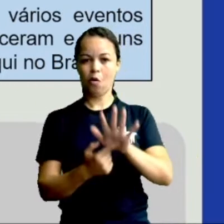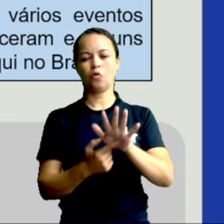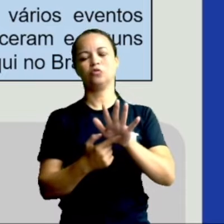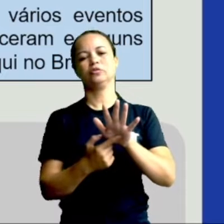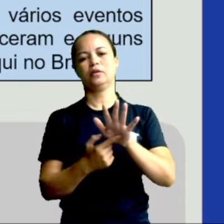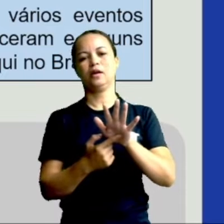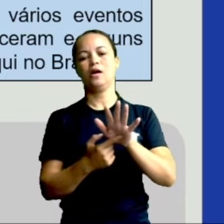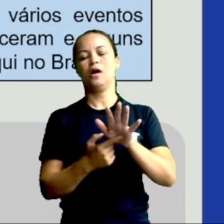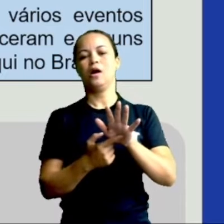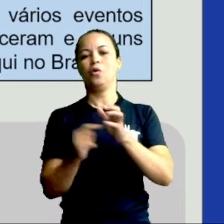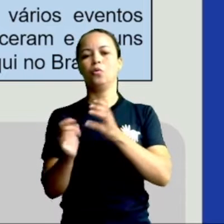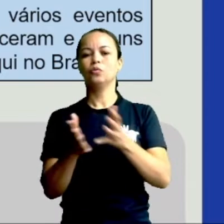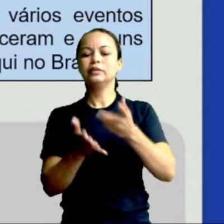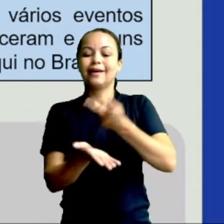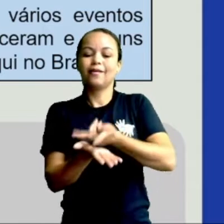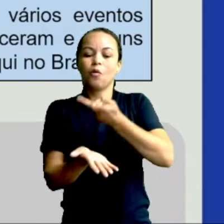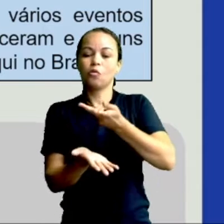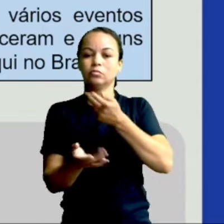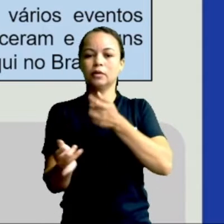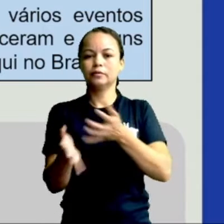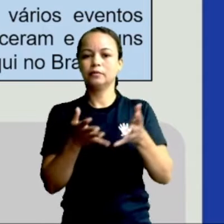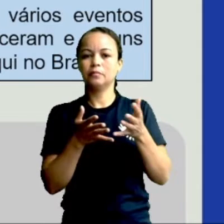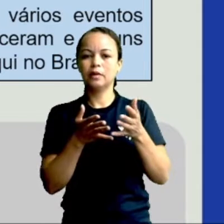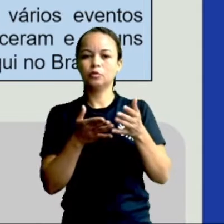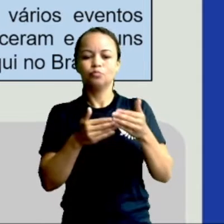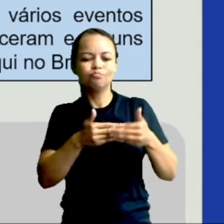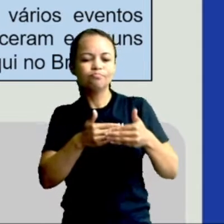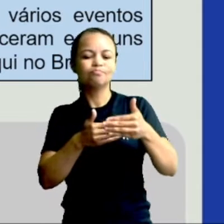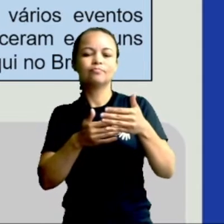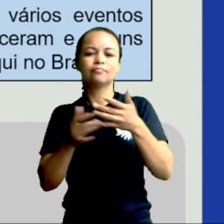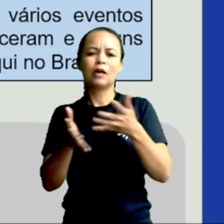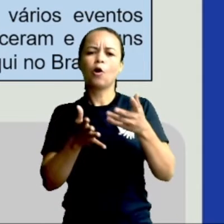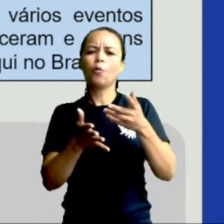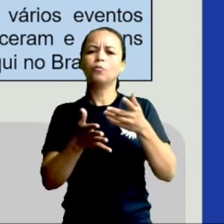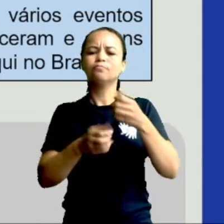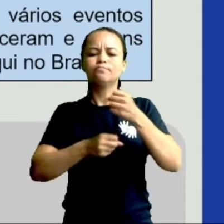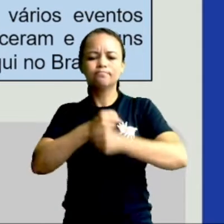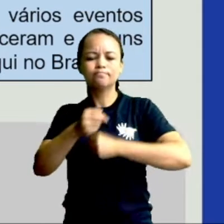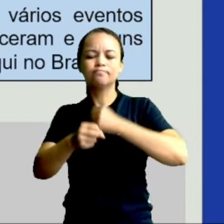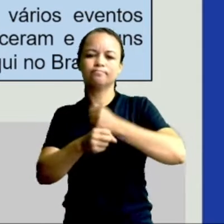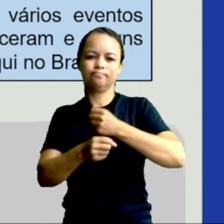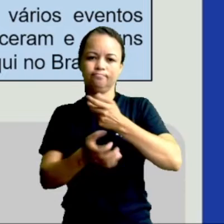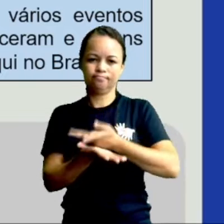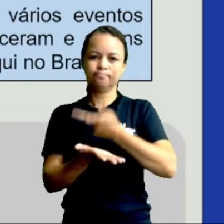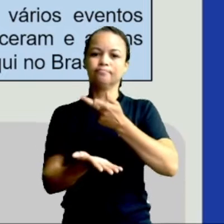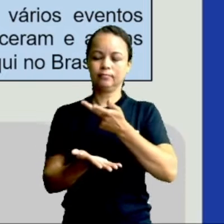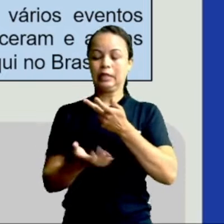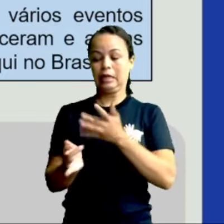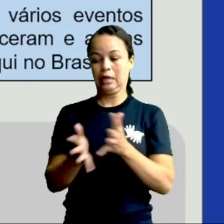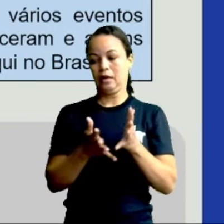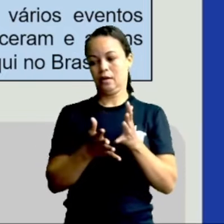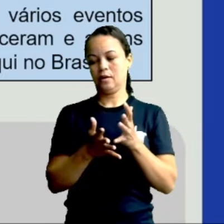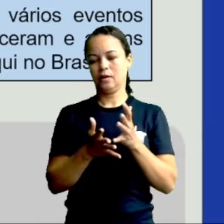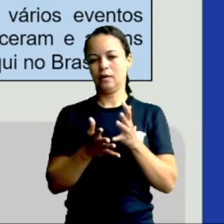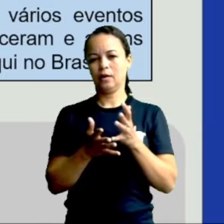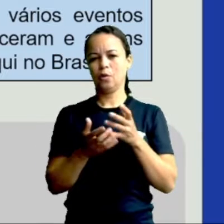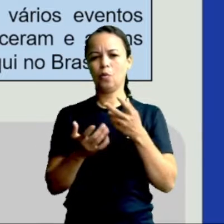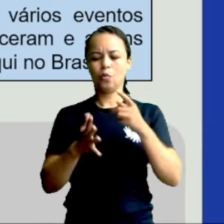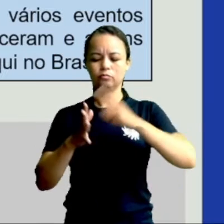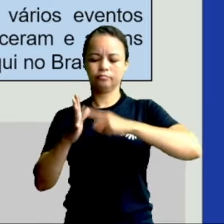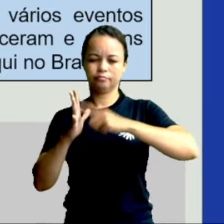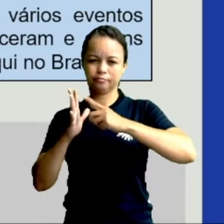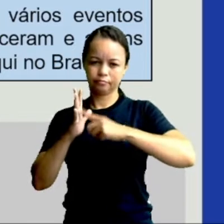os eventos, né, os acontecimentos que irão acontecer naquele ano. O calendário, né,